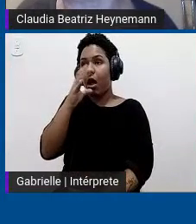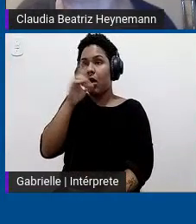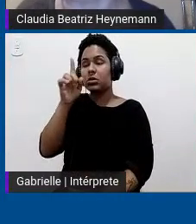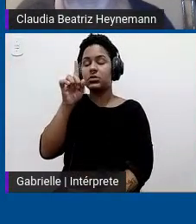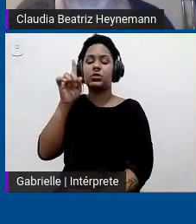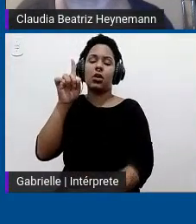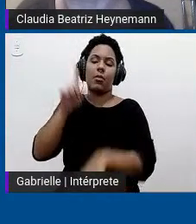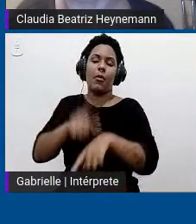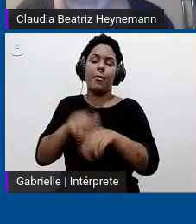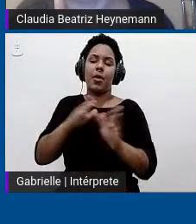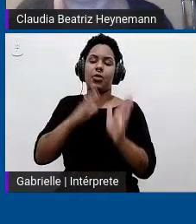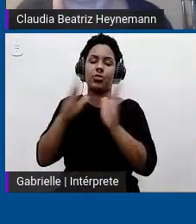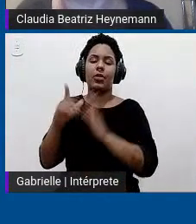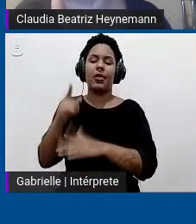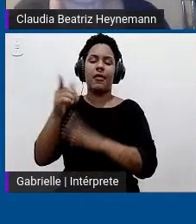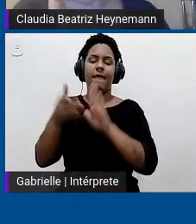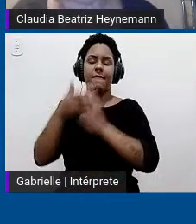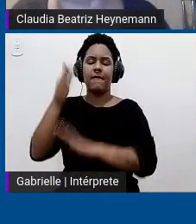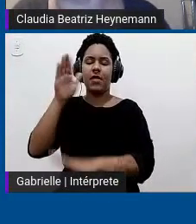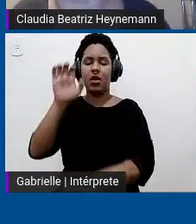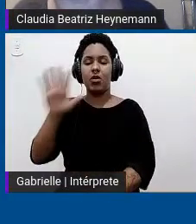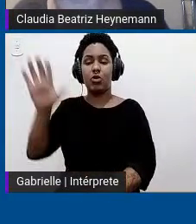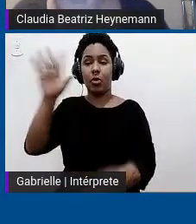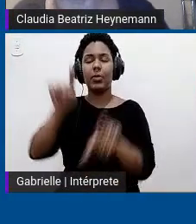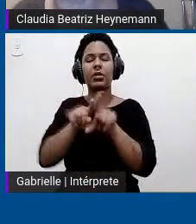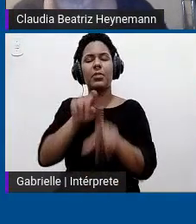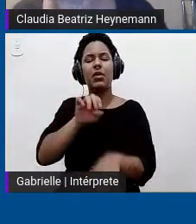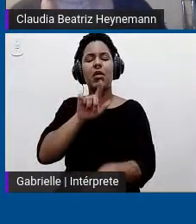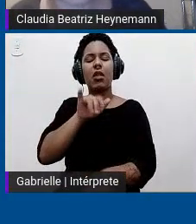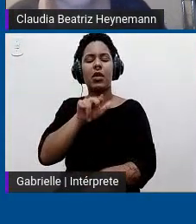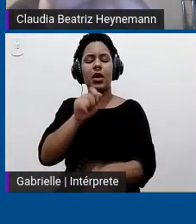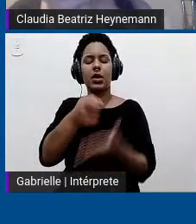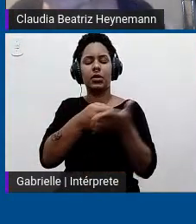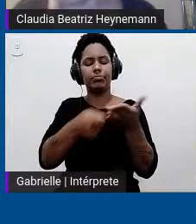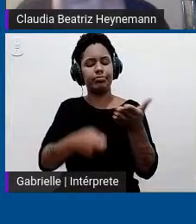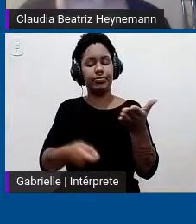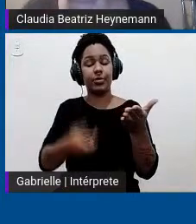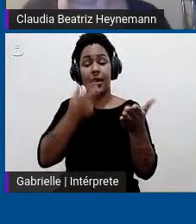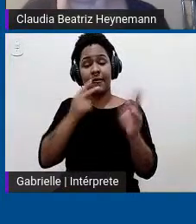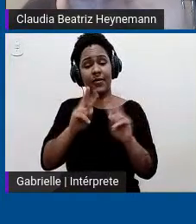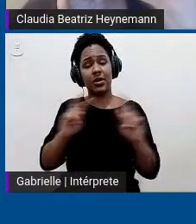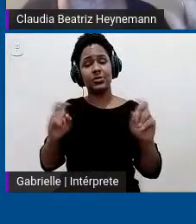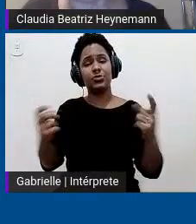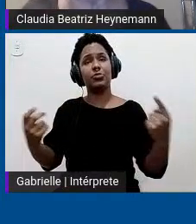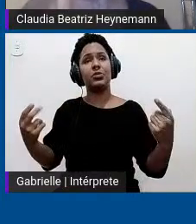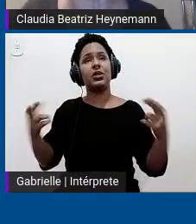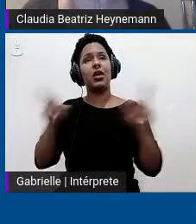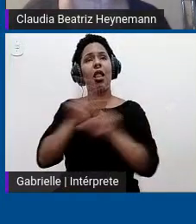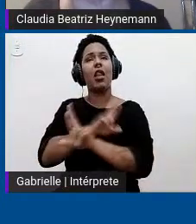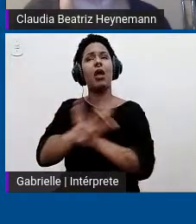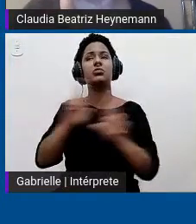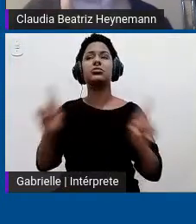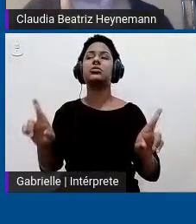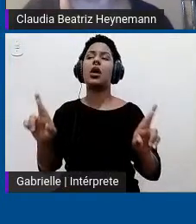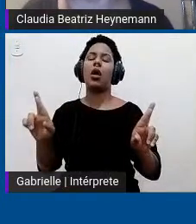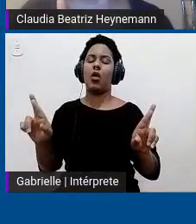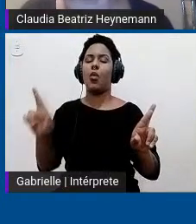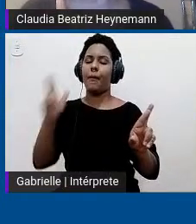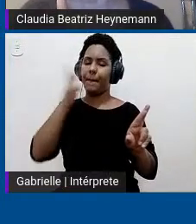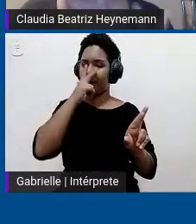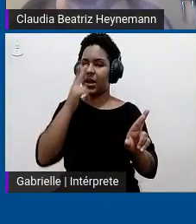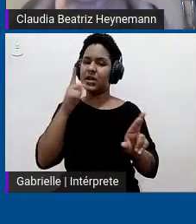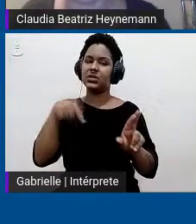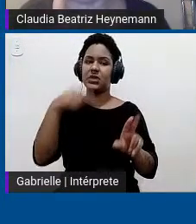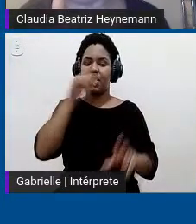num dos cadernos, fala também dessa relação um pouco difícil, ambivalente, né, de